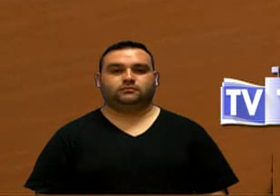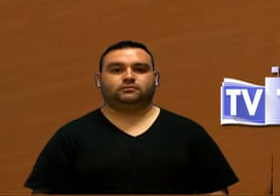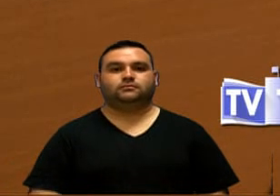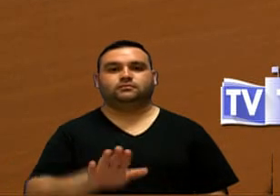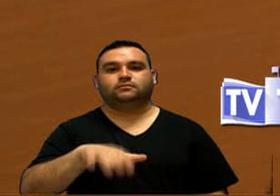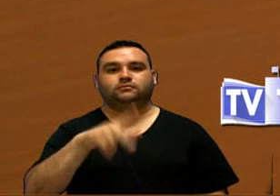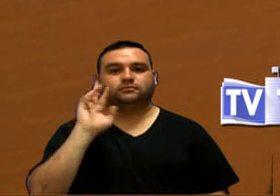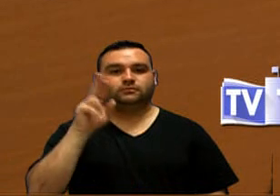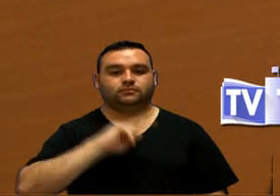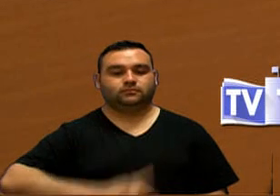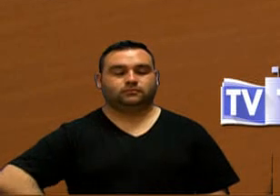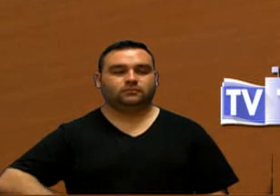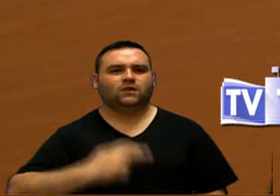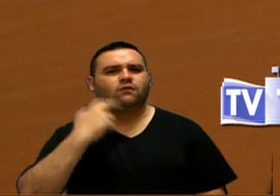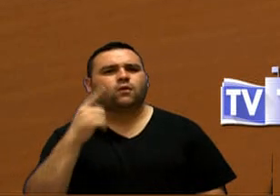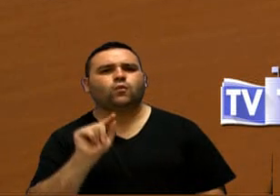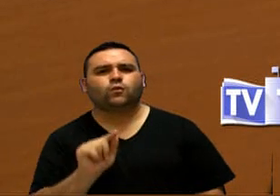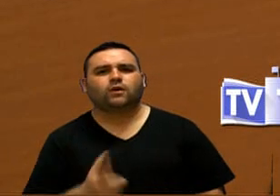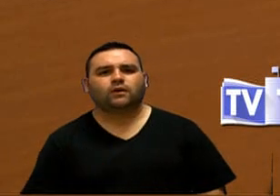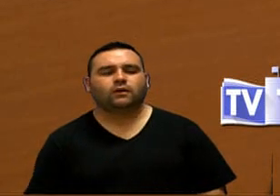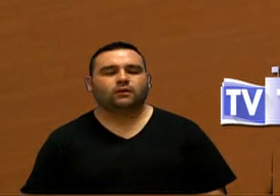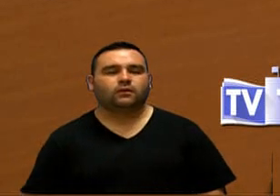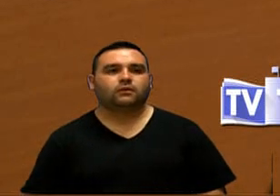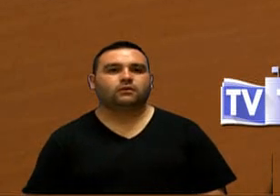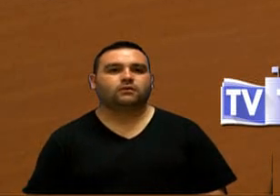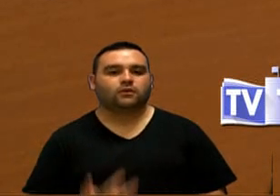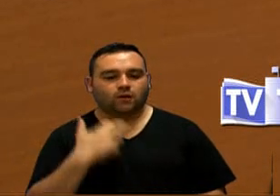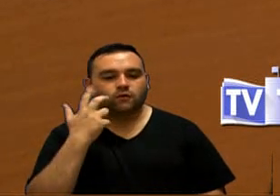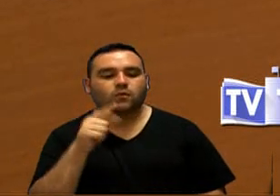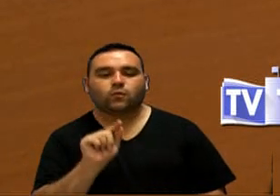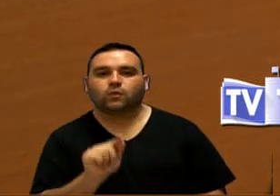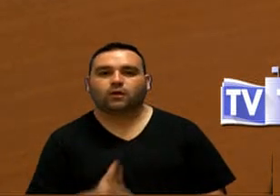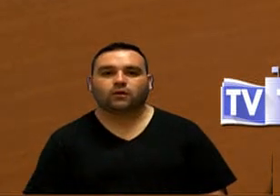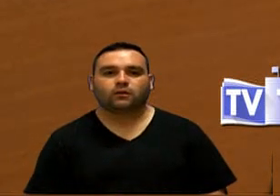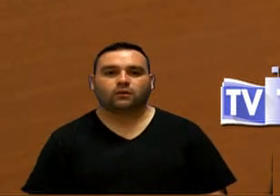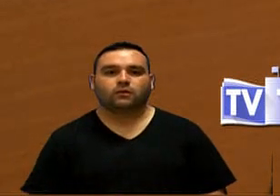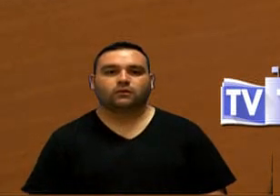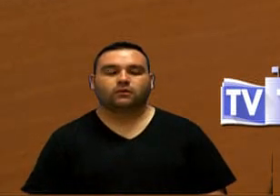Presidente. Senhor presidente, vergonha o quê? Vergonha o quê?